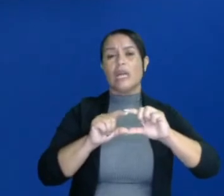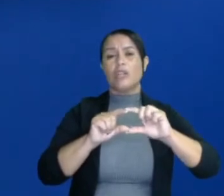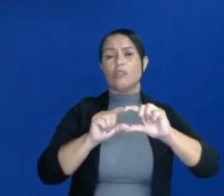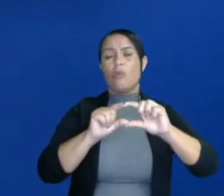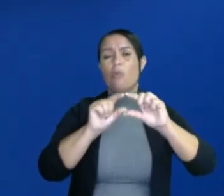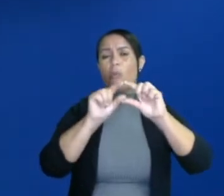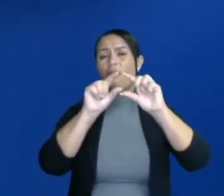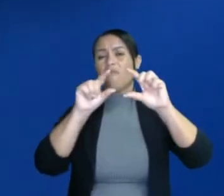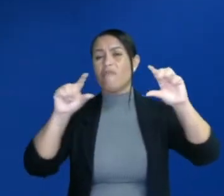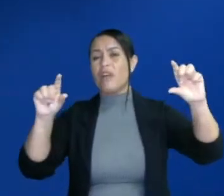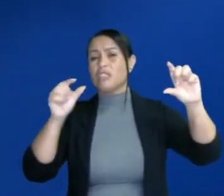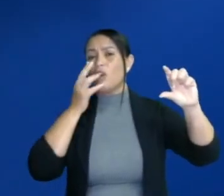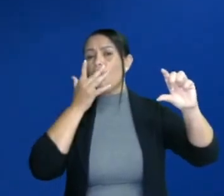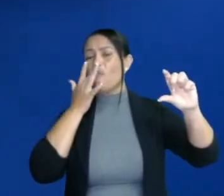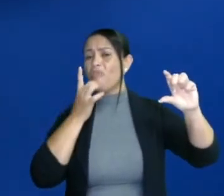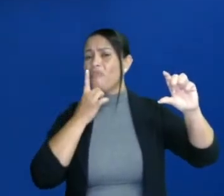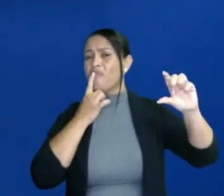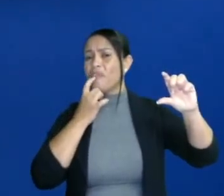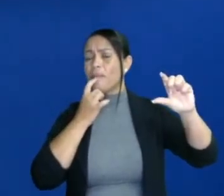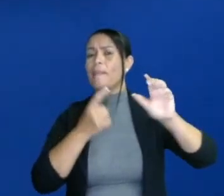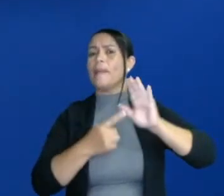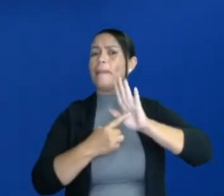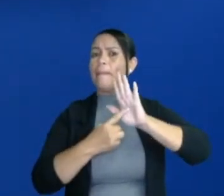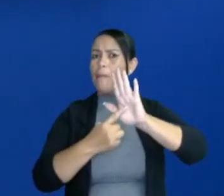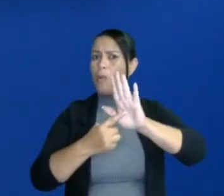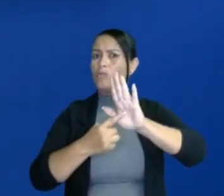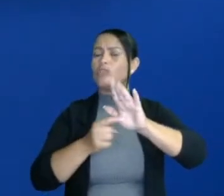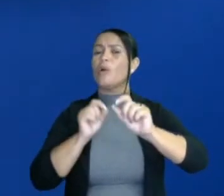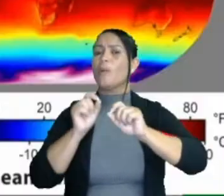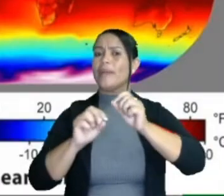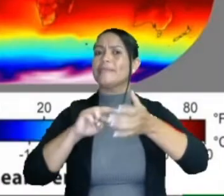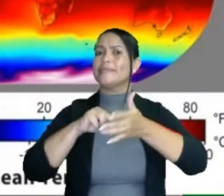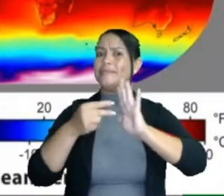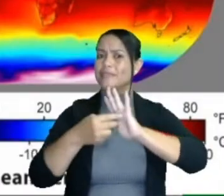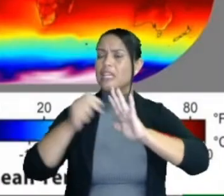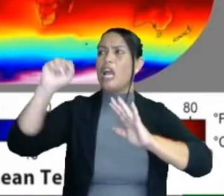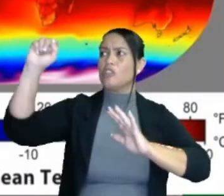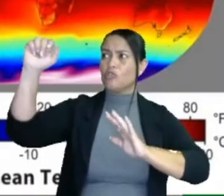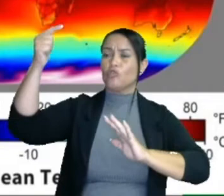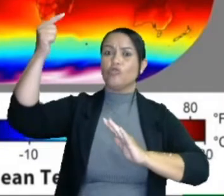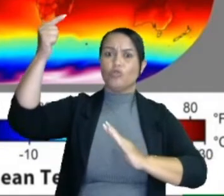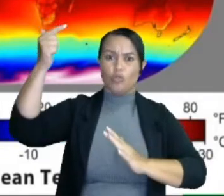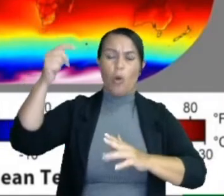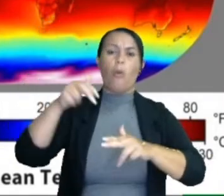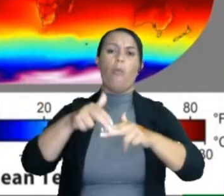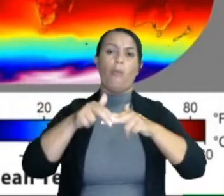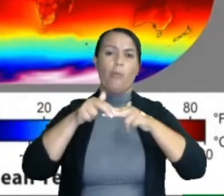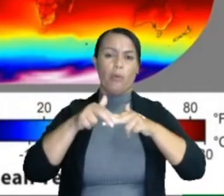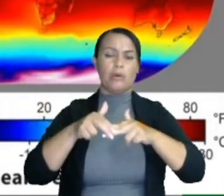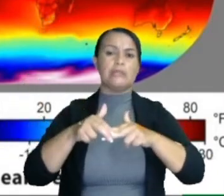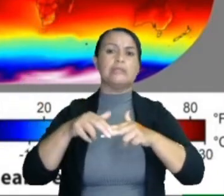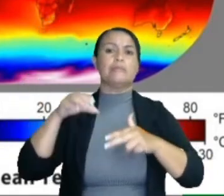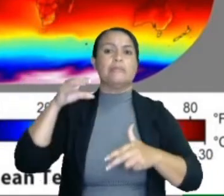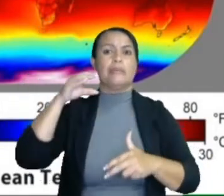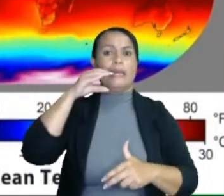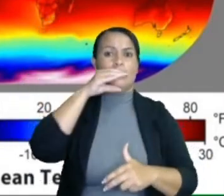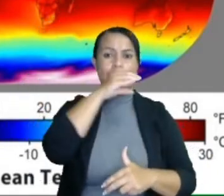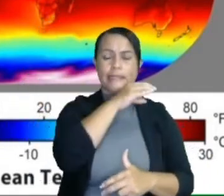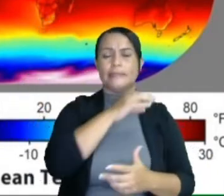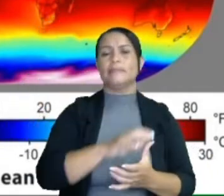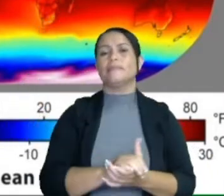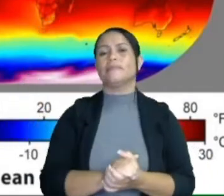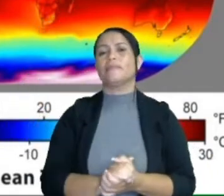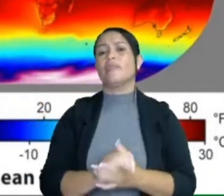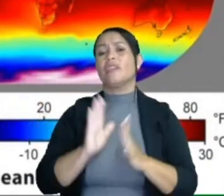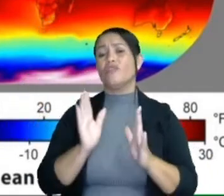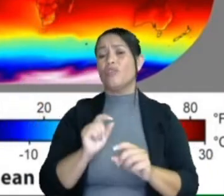mais vermelha, representa exatamente as áreas com maior incidência de radiação e, por consequência, a temperatura aí fica muito mais elevadas.